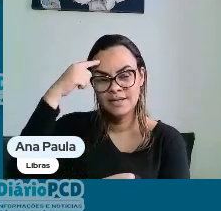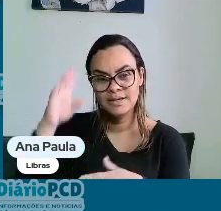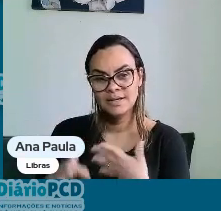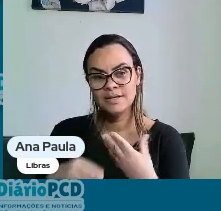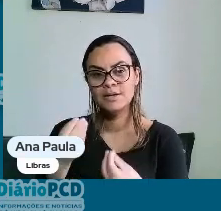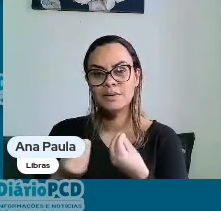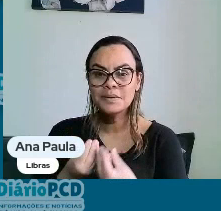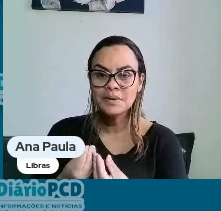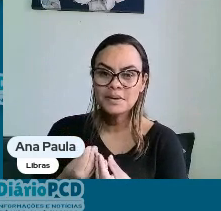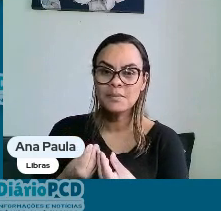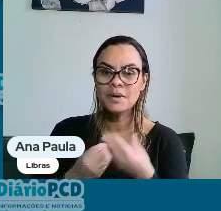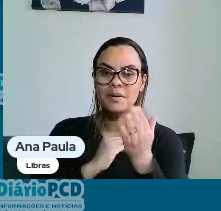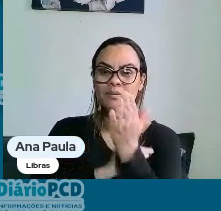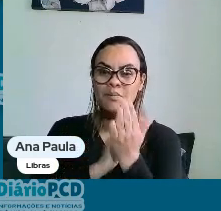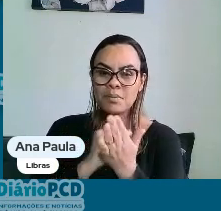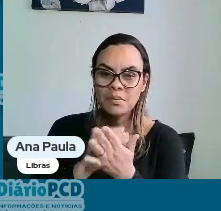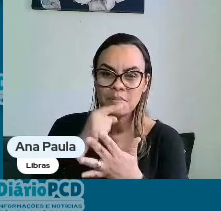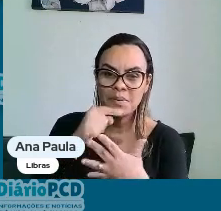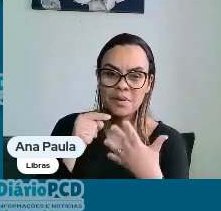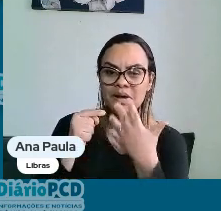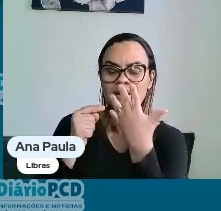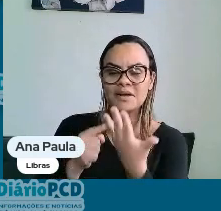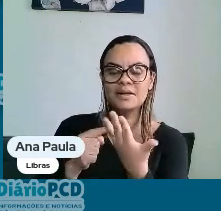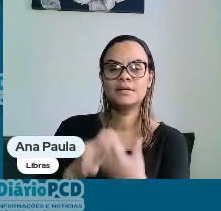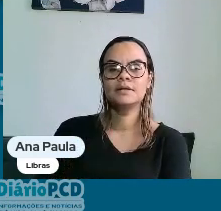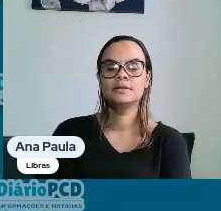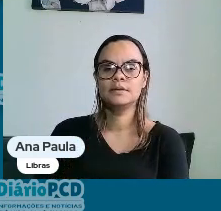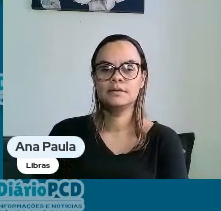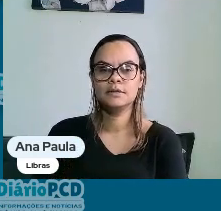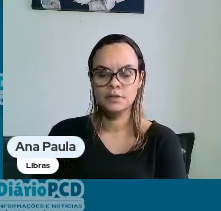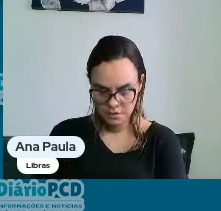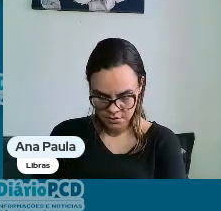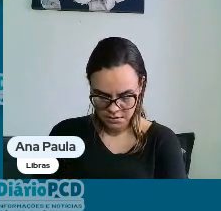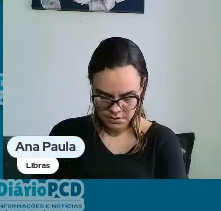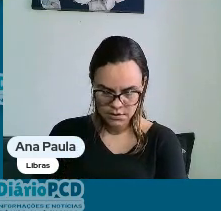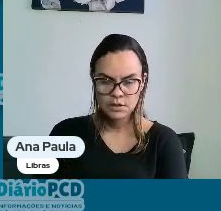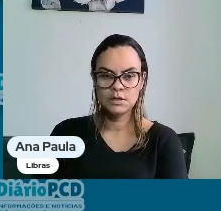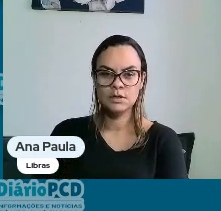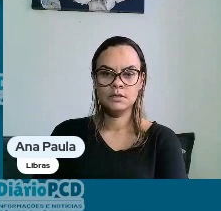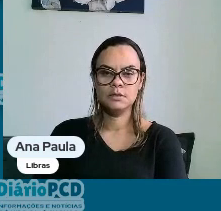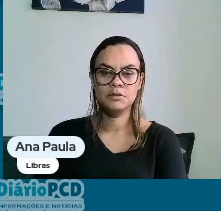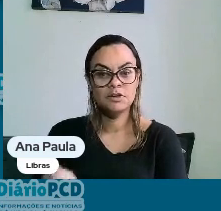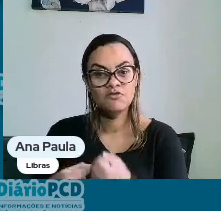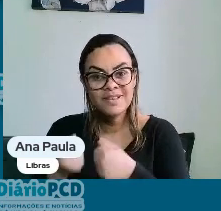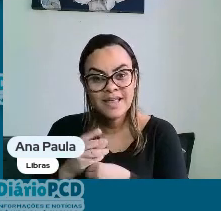cidadão tinha, quais eram todos os assuntos que tinham feito, qual era a sua posição fiscal, etc.